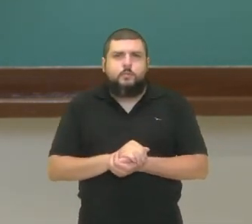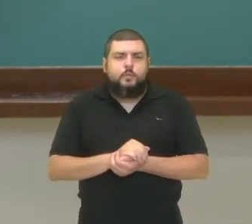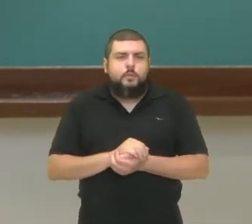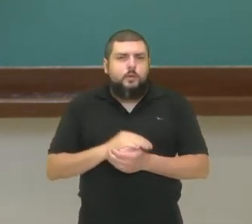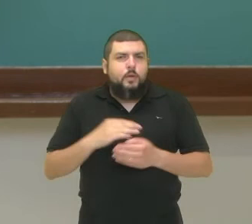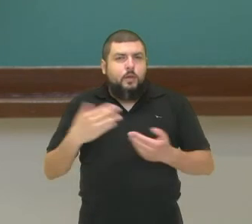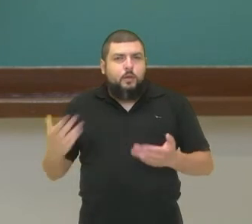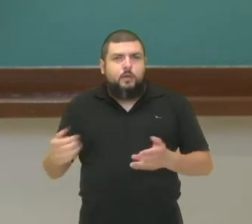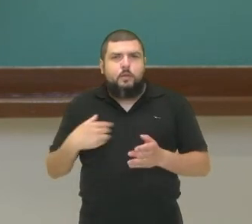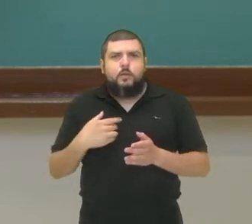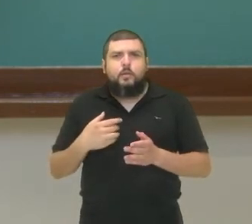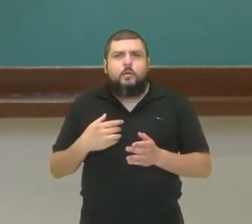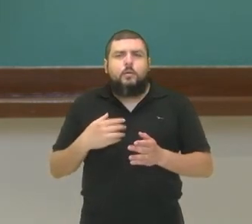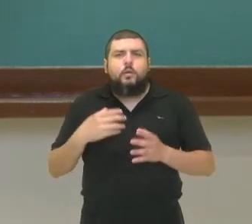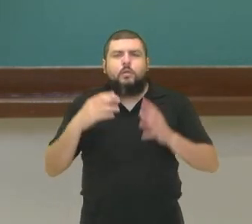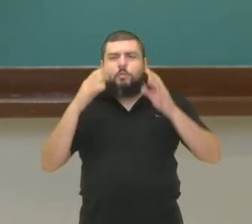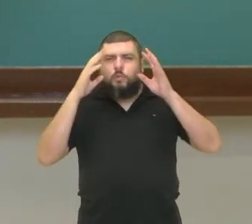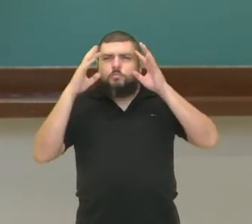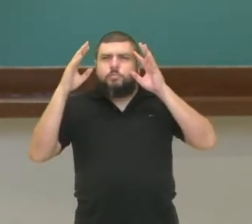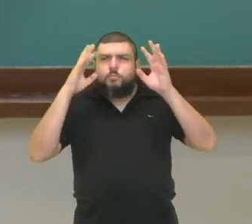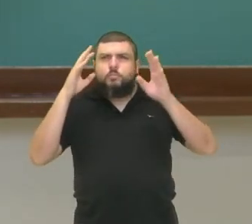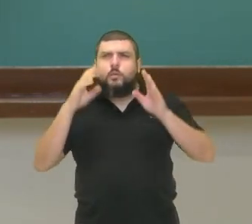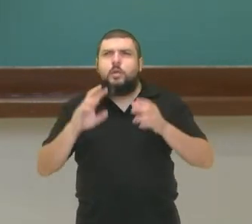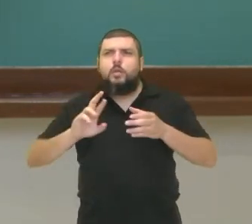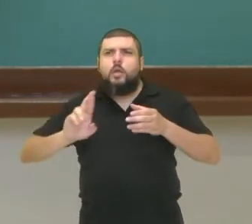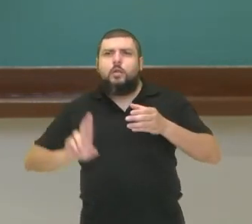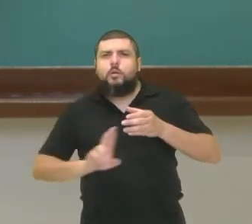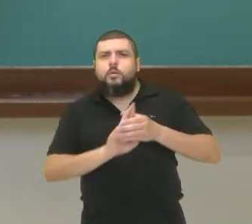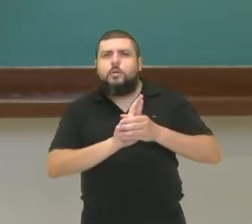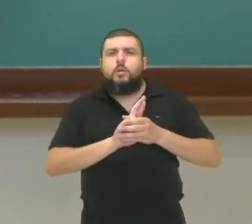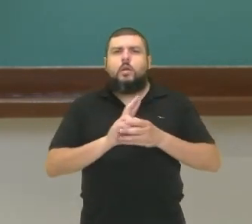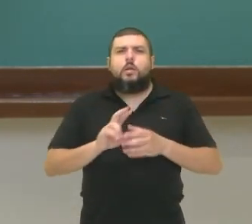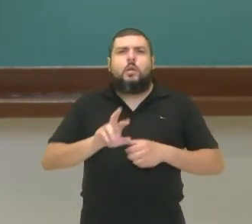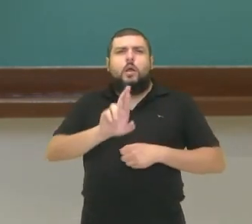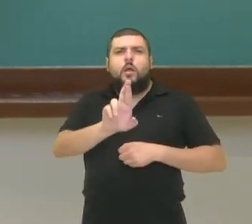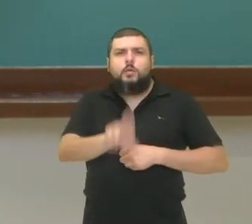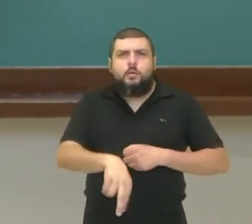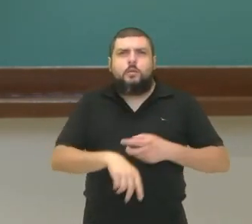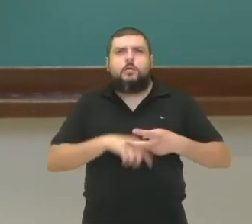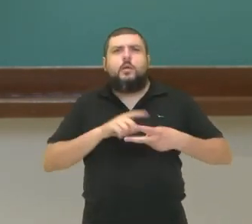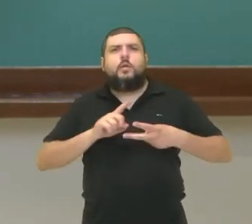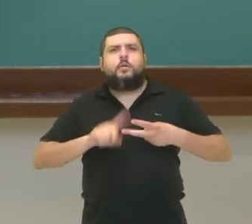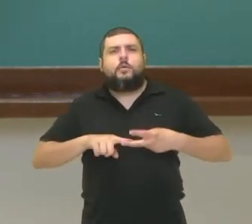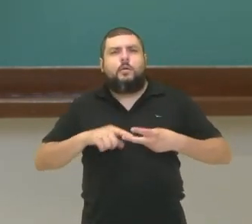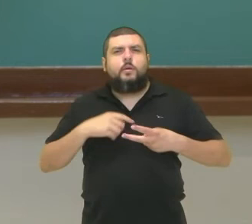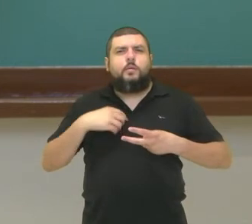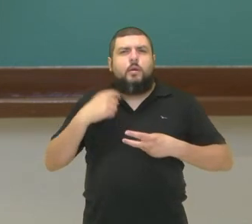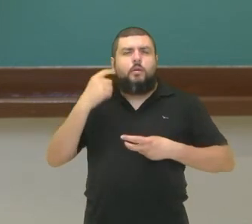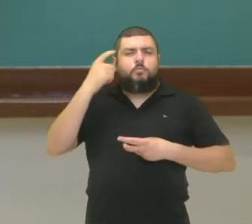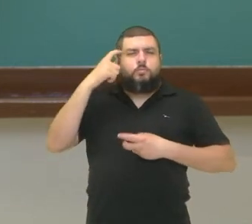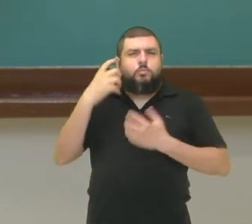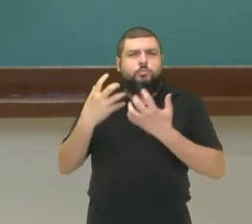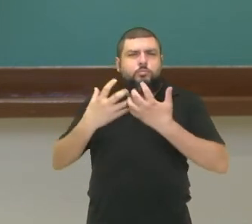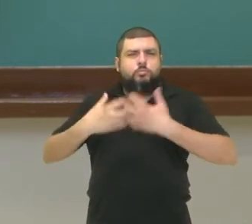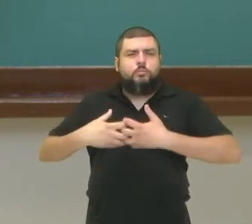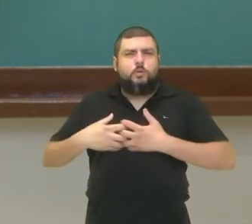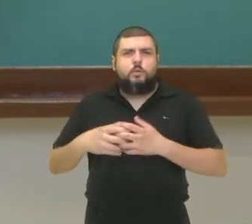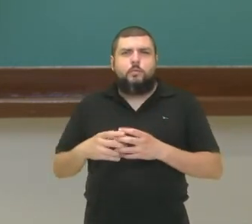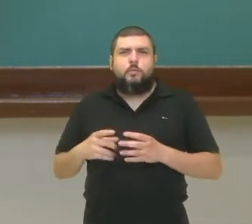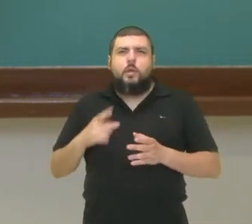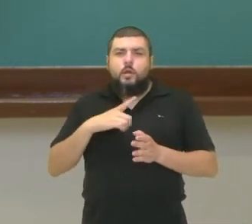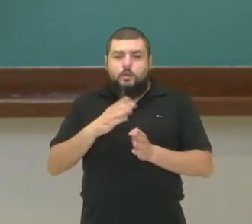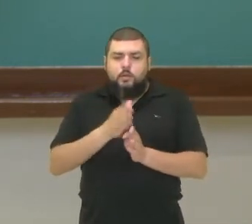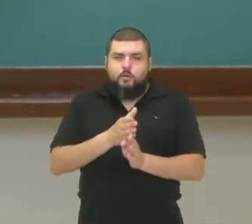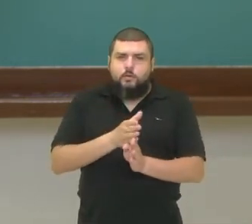aqueles ideais renascentistas de razão, de circunstâncias racionais, existia uma arte que,